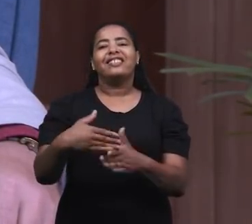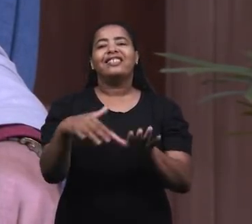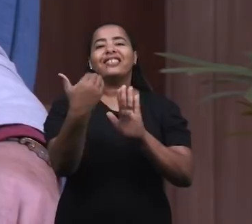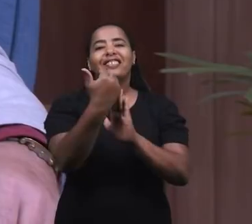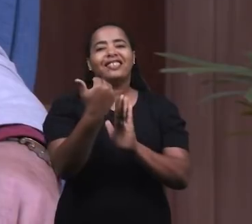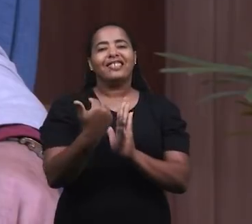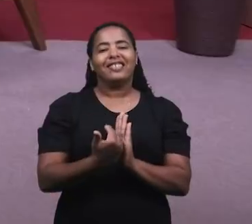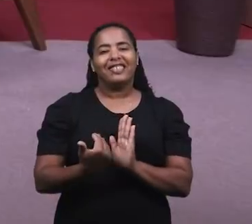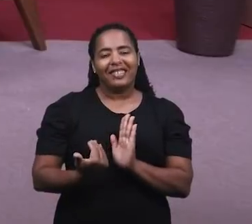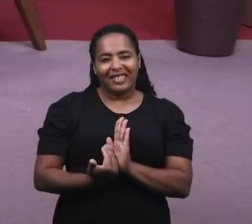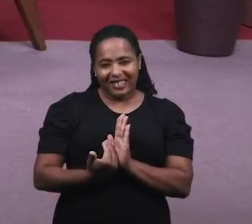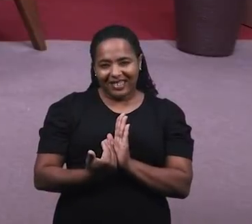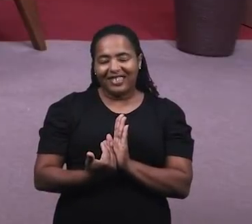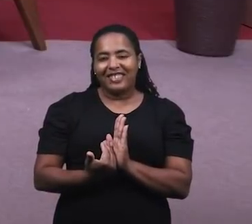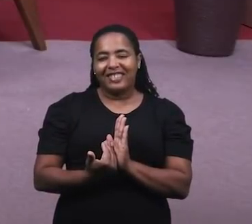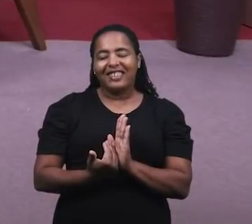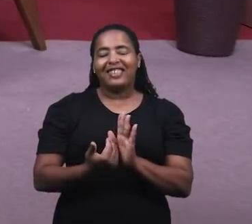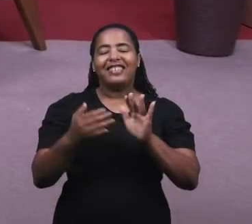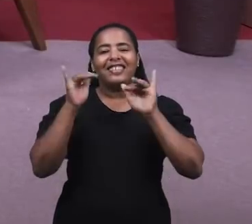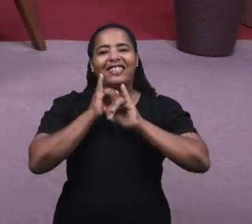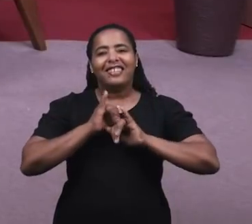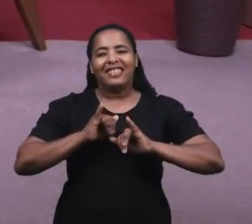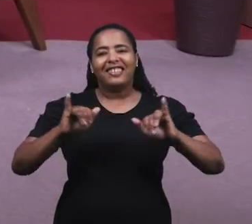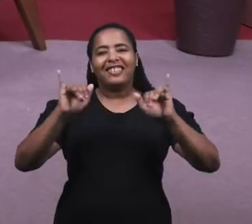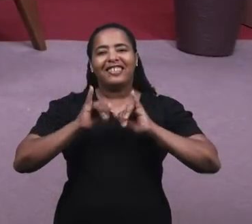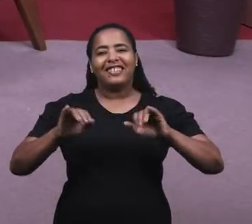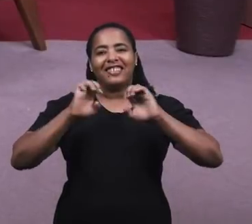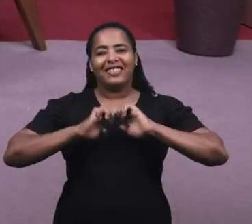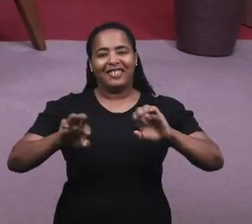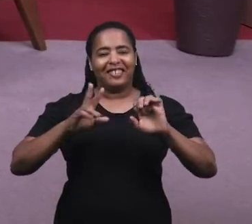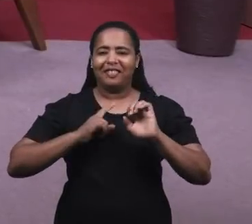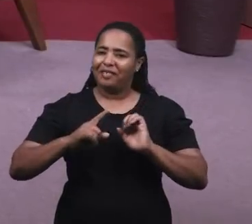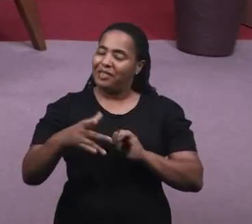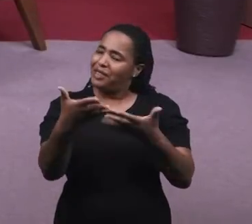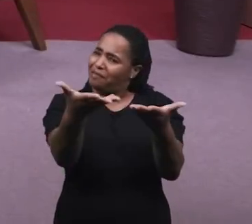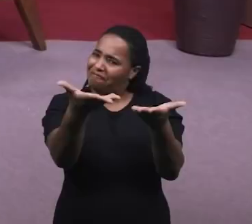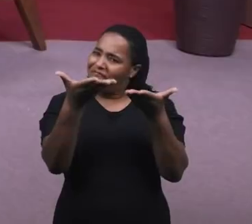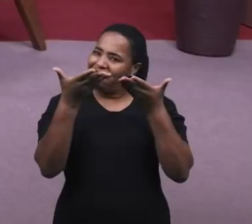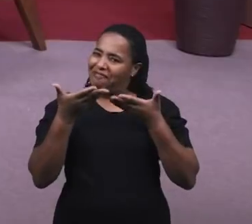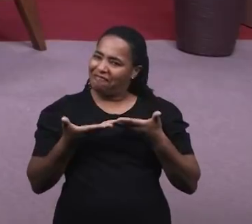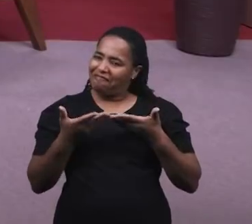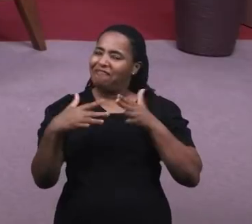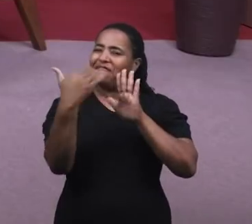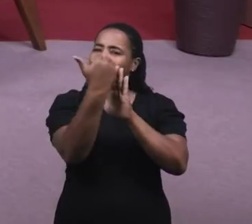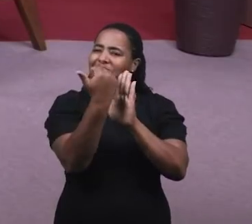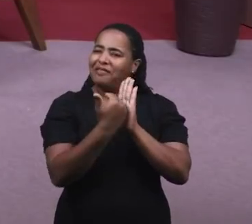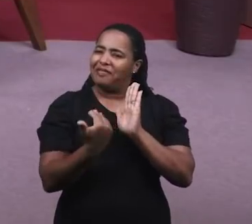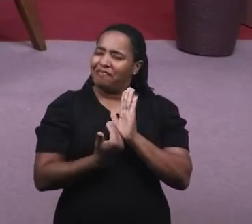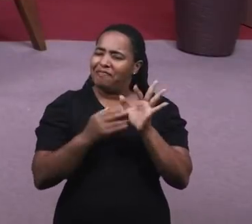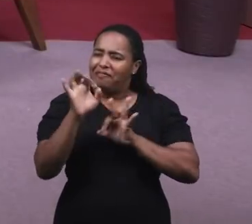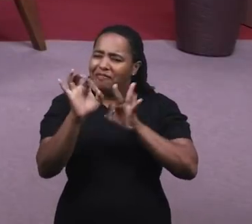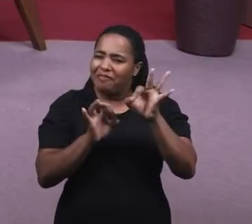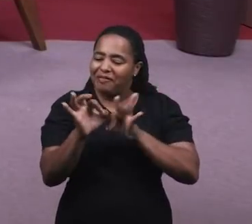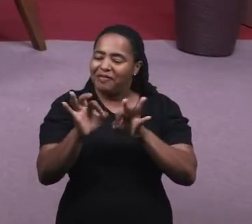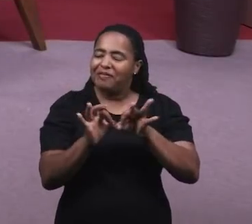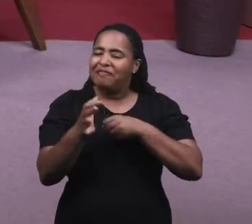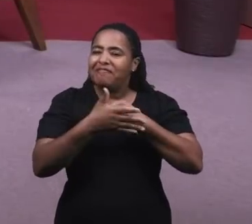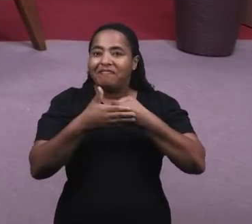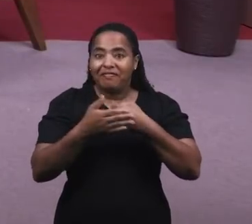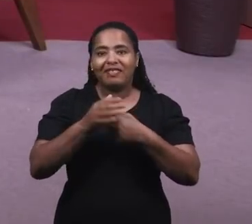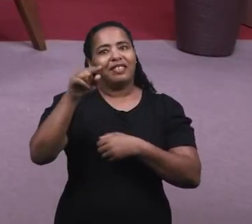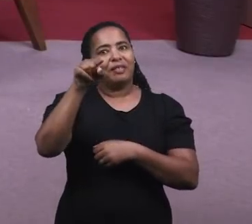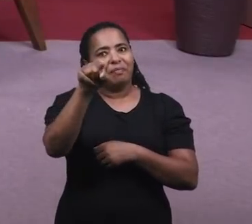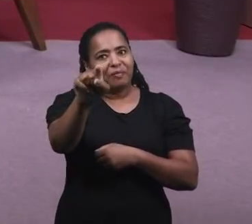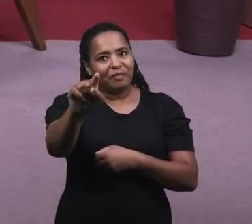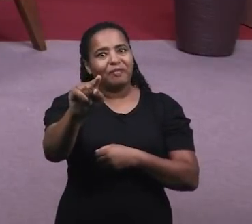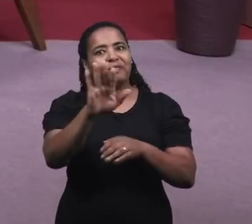edição do programa Anunciando o Evangelho Eterno. Seja bem-vindo a este programa que é feito com todo carinho, especialmente para você